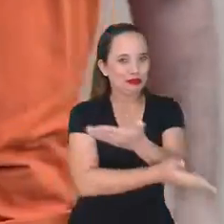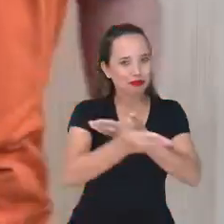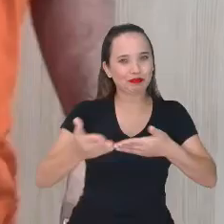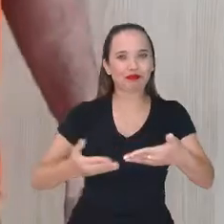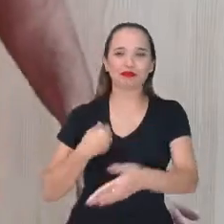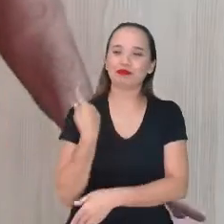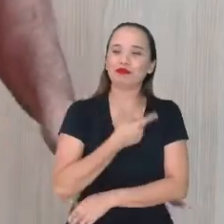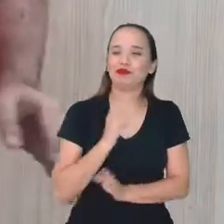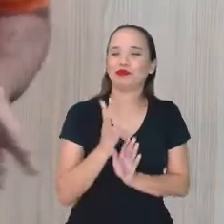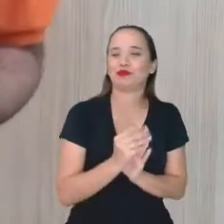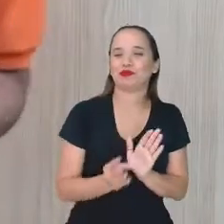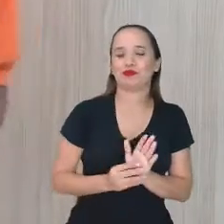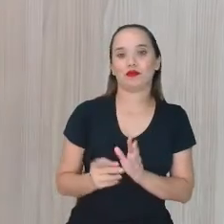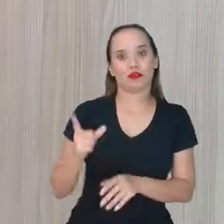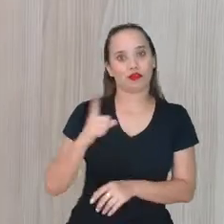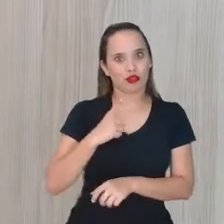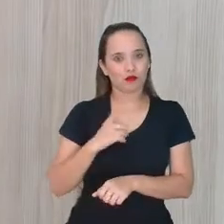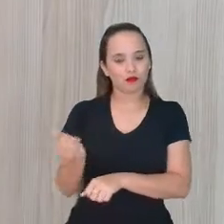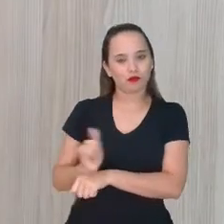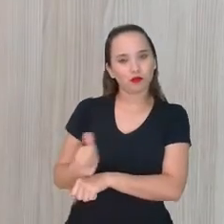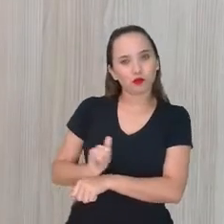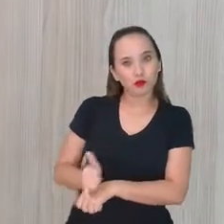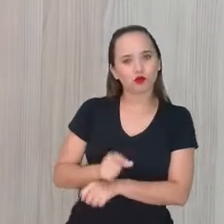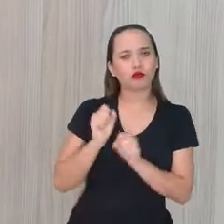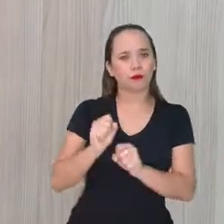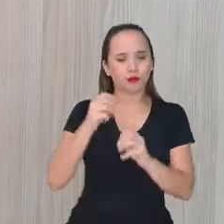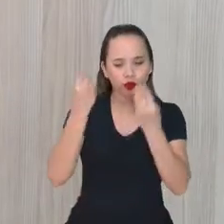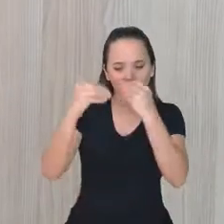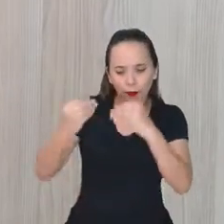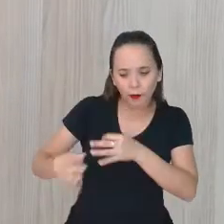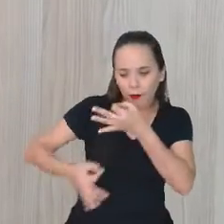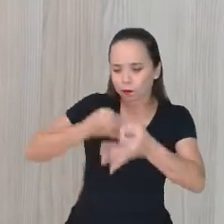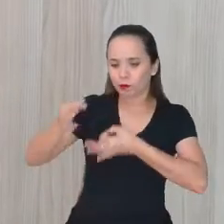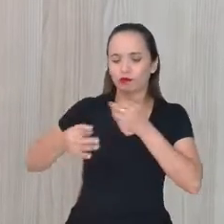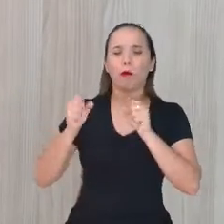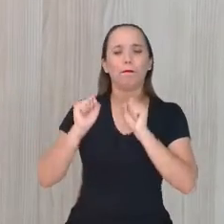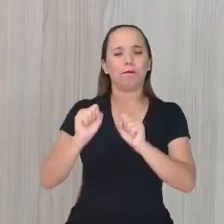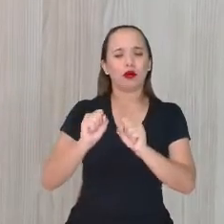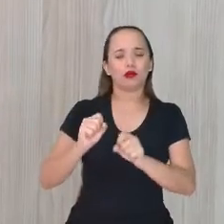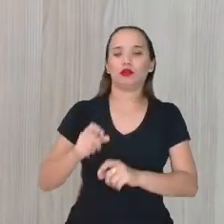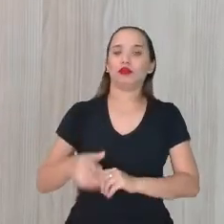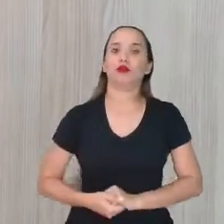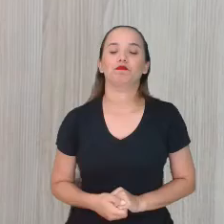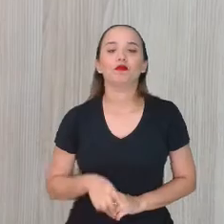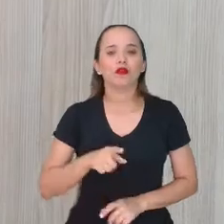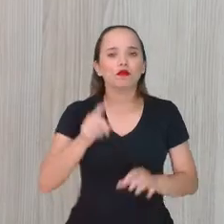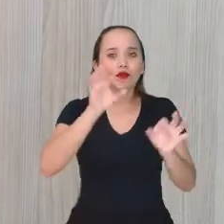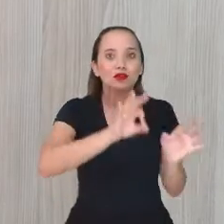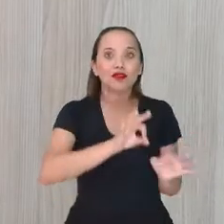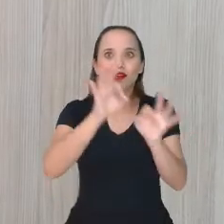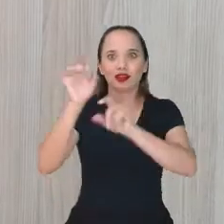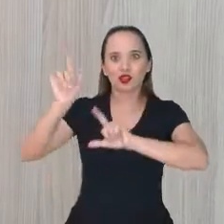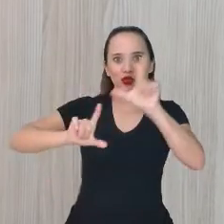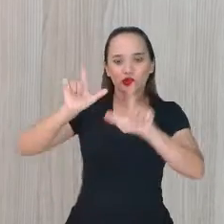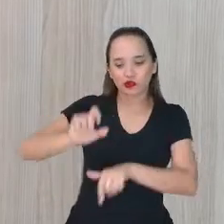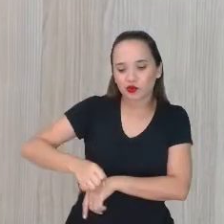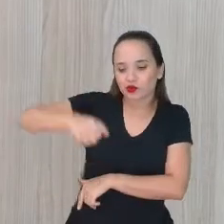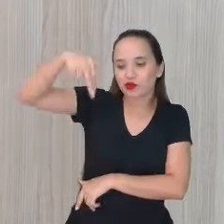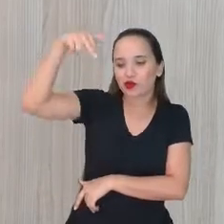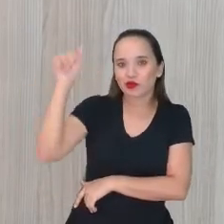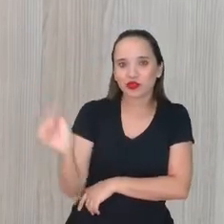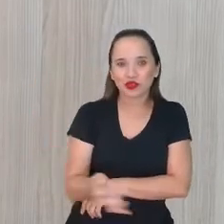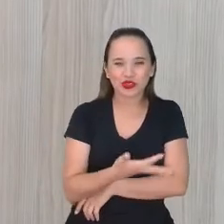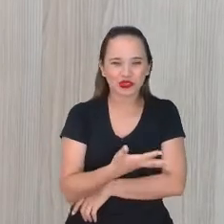conteúdo. Tem um canal do YouTube, você pode deixar lá seu recadinho, seu comentário. Você assiste a gente pela tela da TV Nova